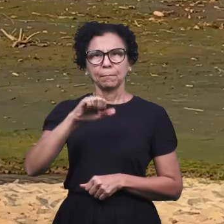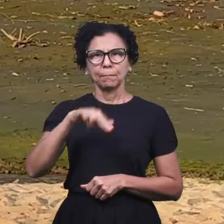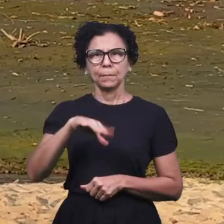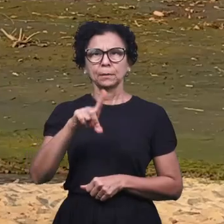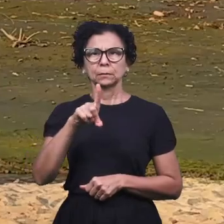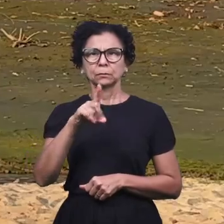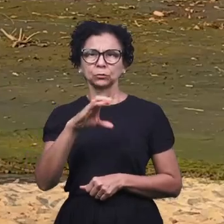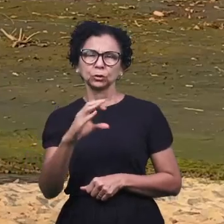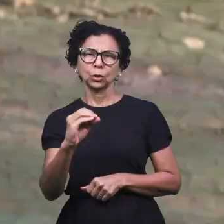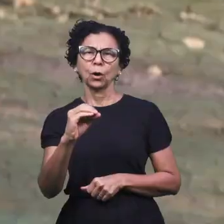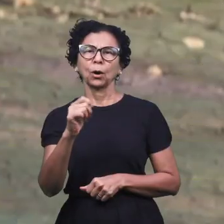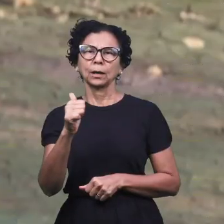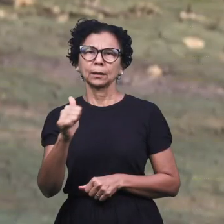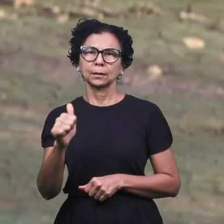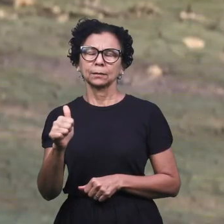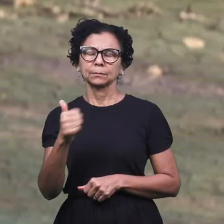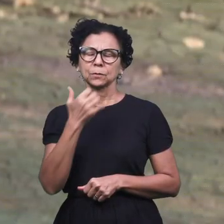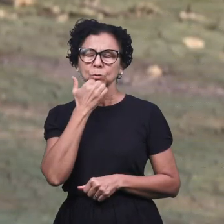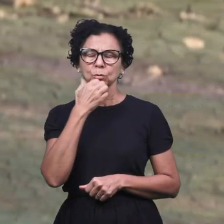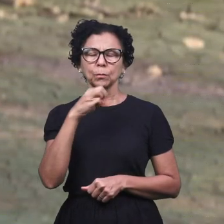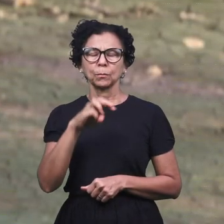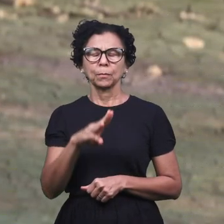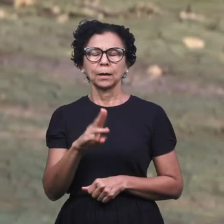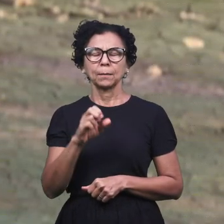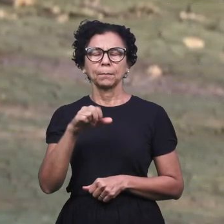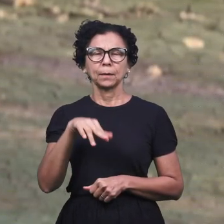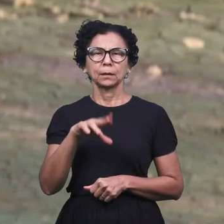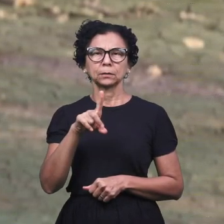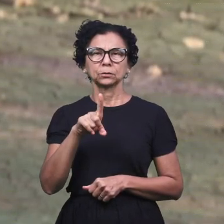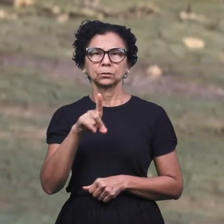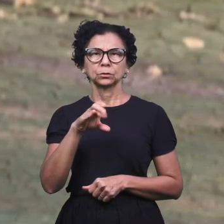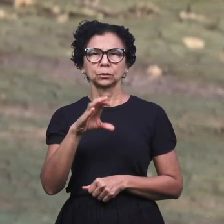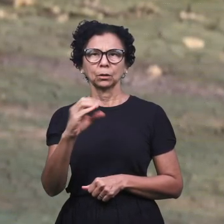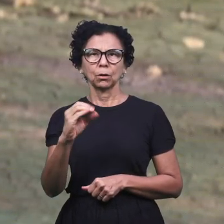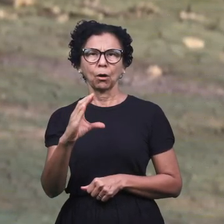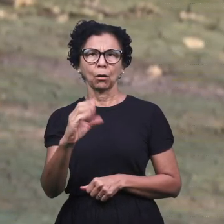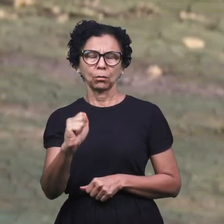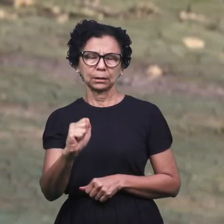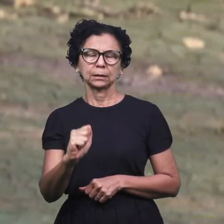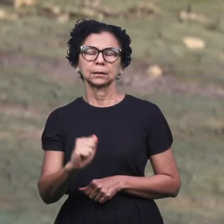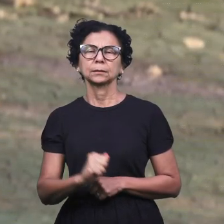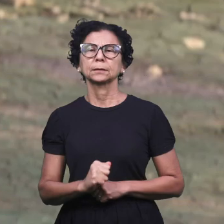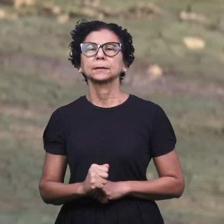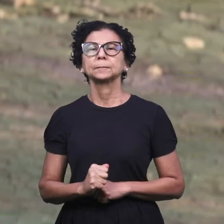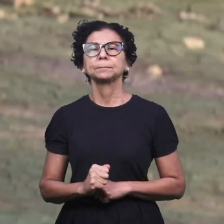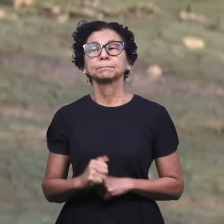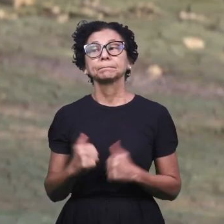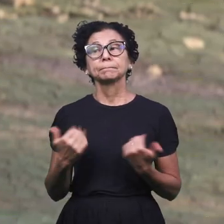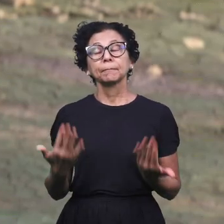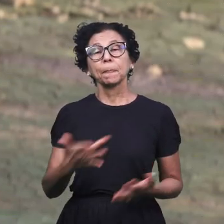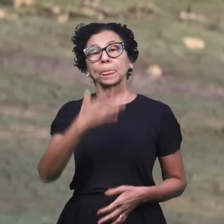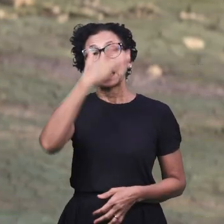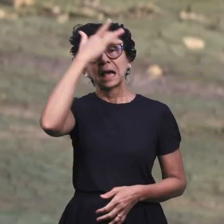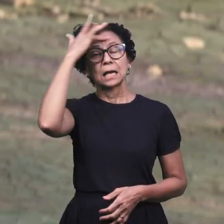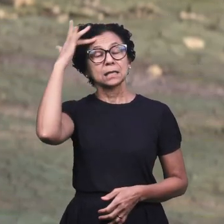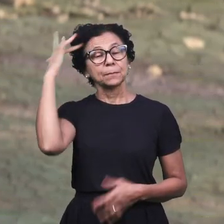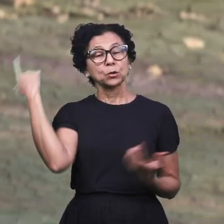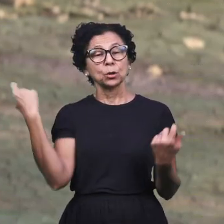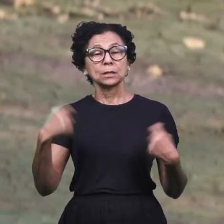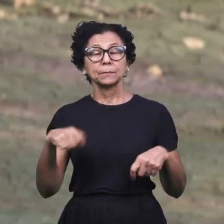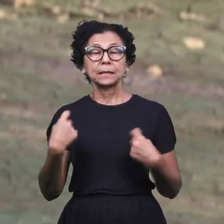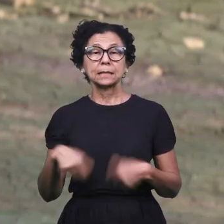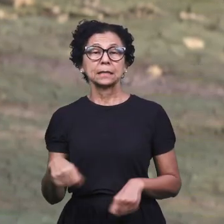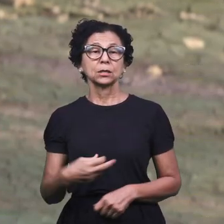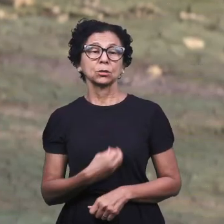ser realizados. A transformação do rio Amazonas está deixando pessoas que vivem nos campos das florestas, como é o caso dos